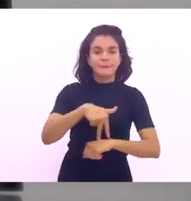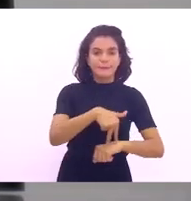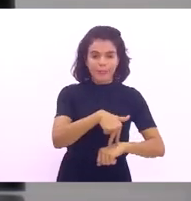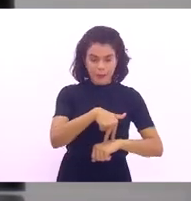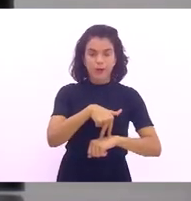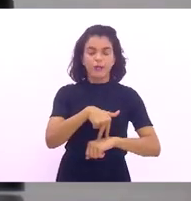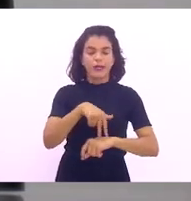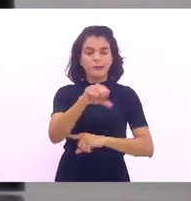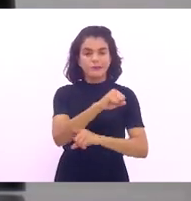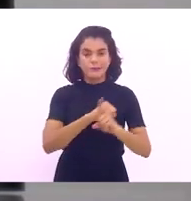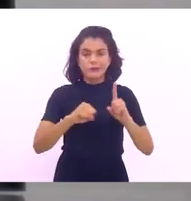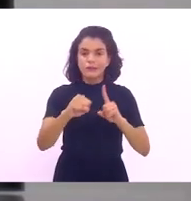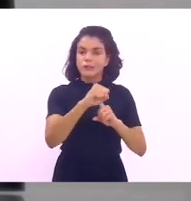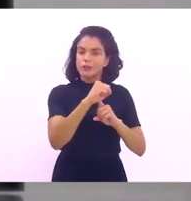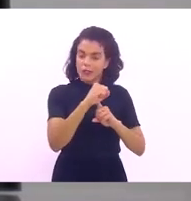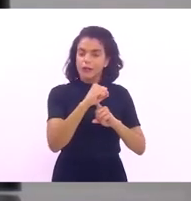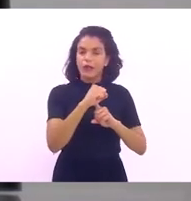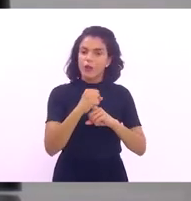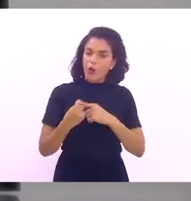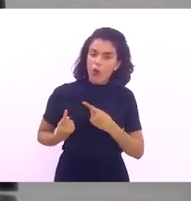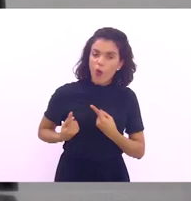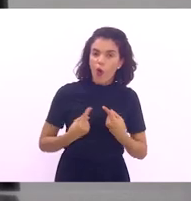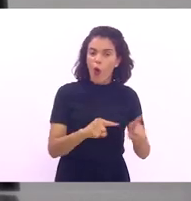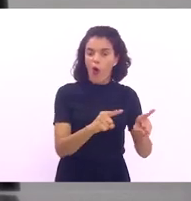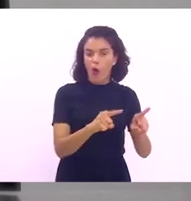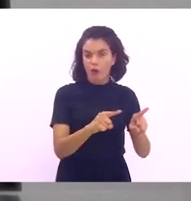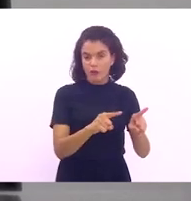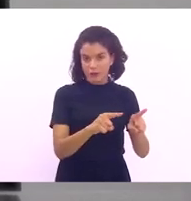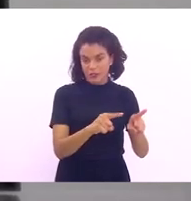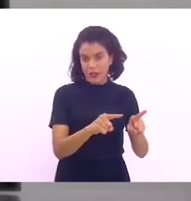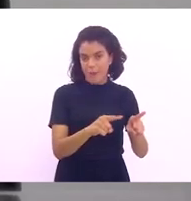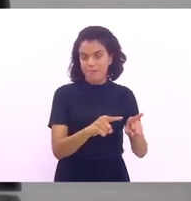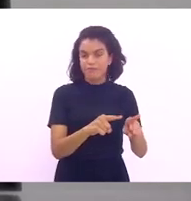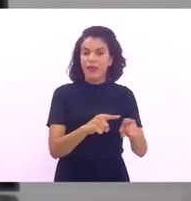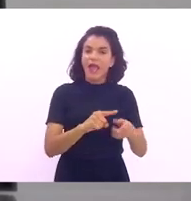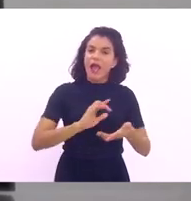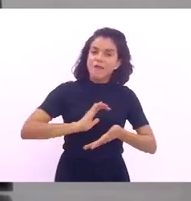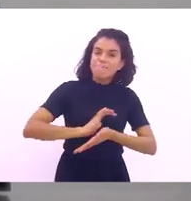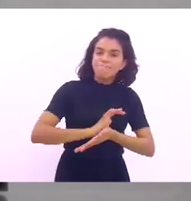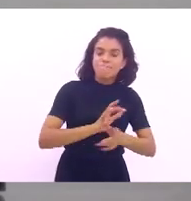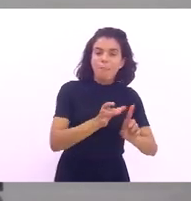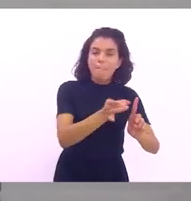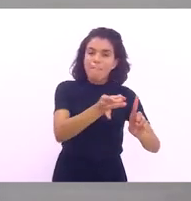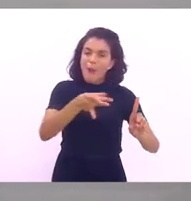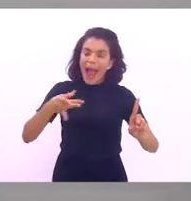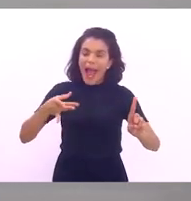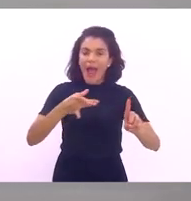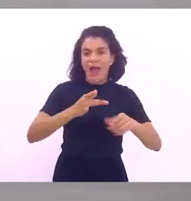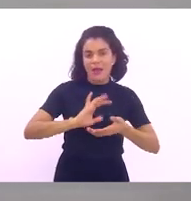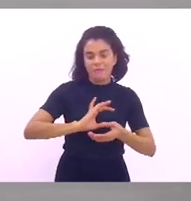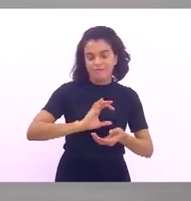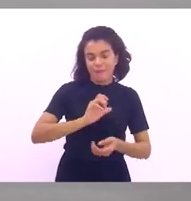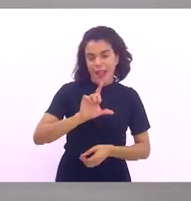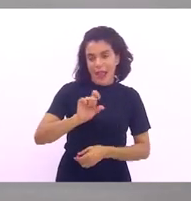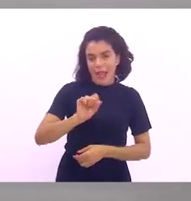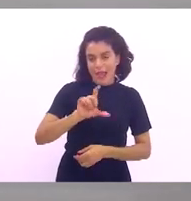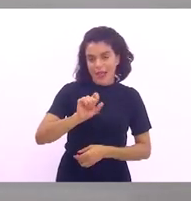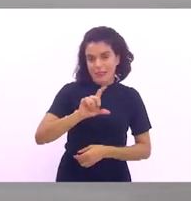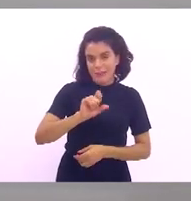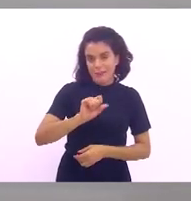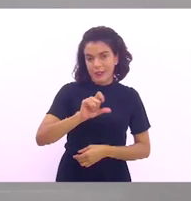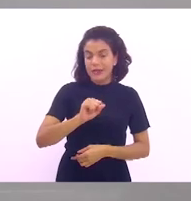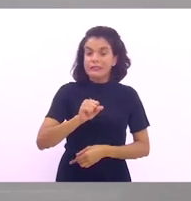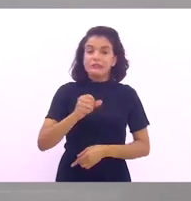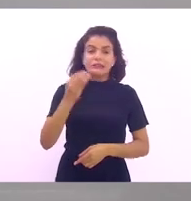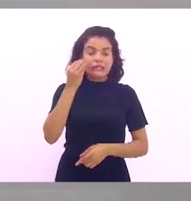nesta sociedade contra essa lógica lesmofóbica que tem atentado contra